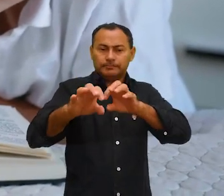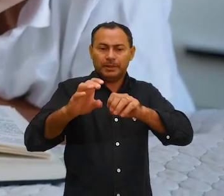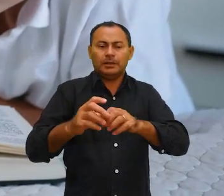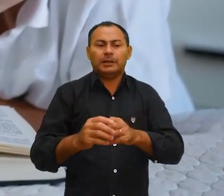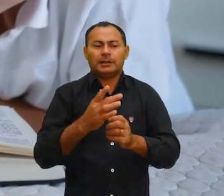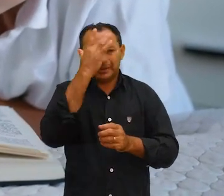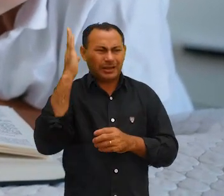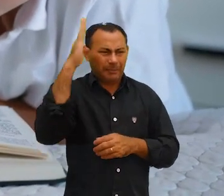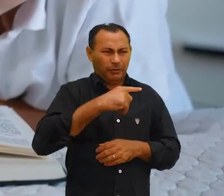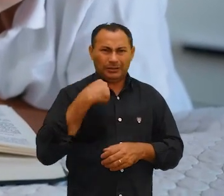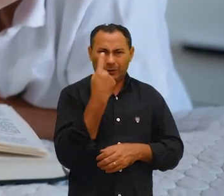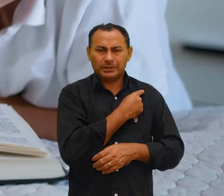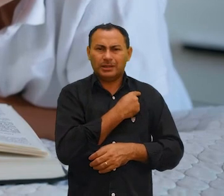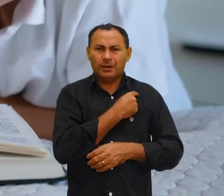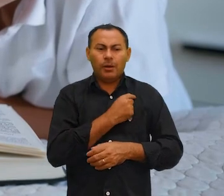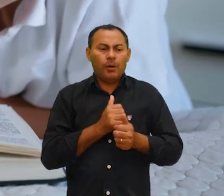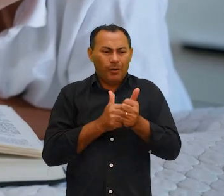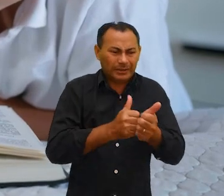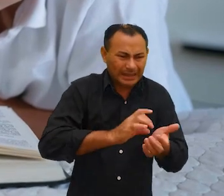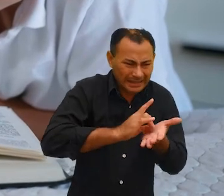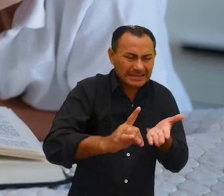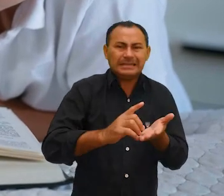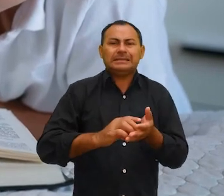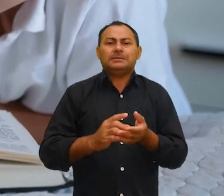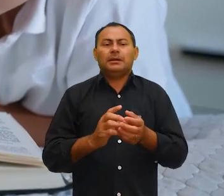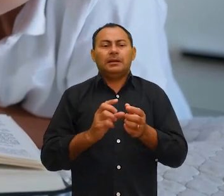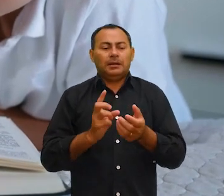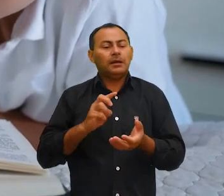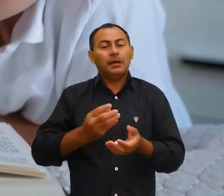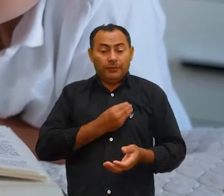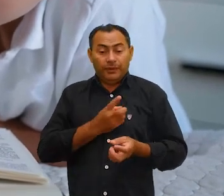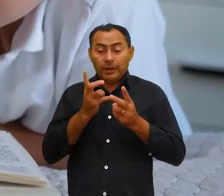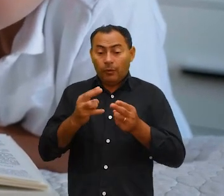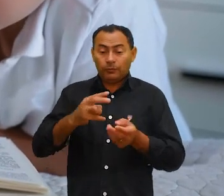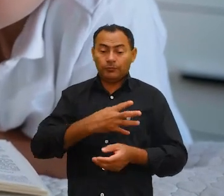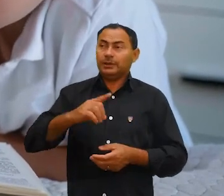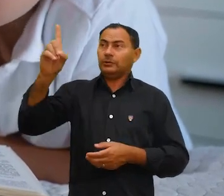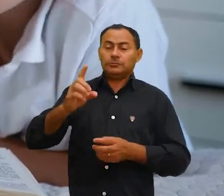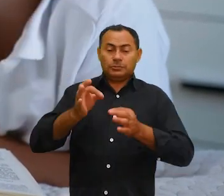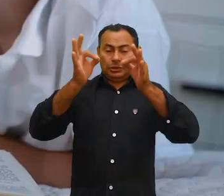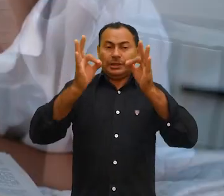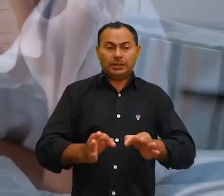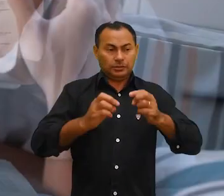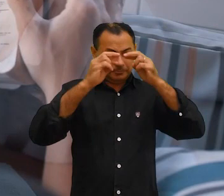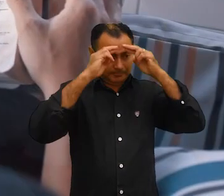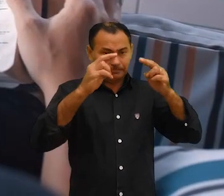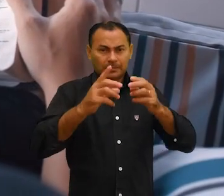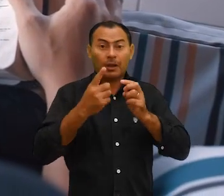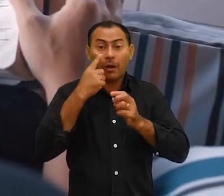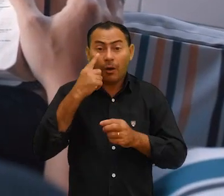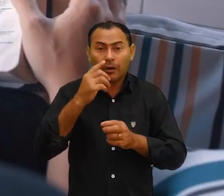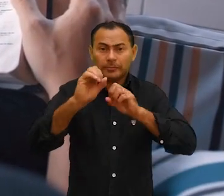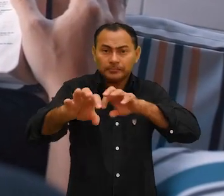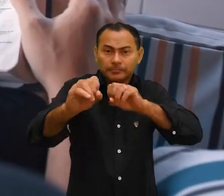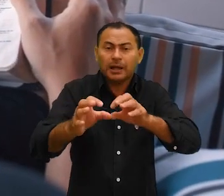aos que nos amaldiçoam, odeiam e perseguem, é agir como filhos do Pai do céu que somos. Observe